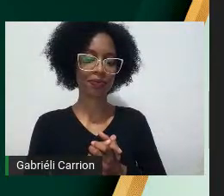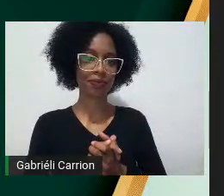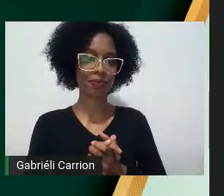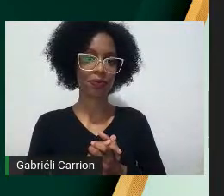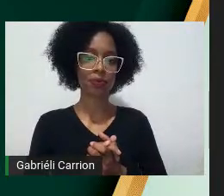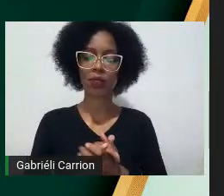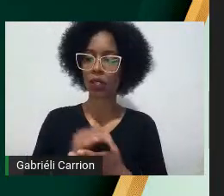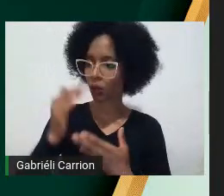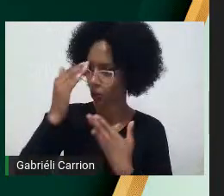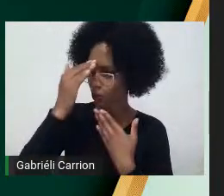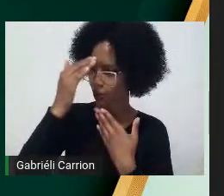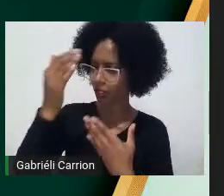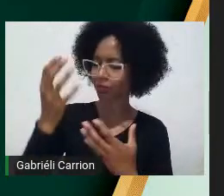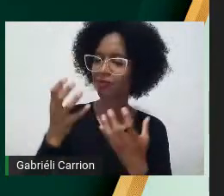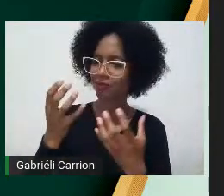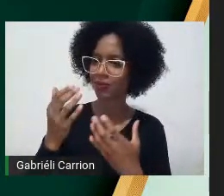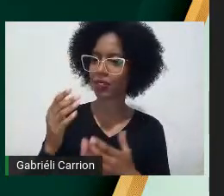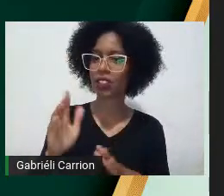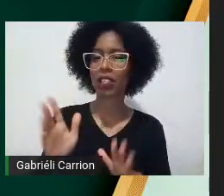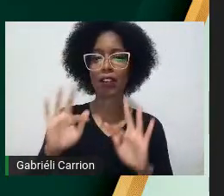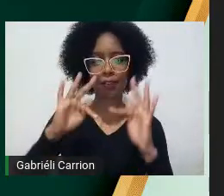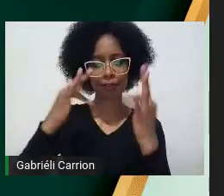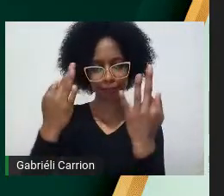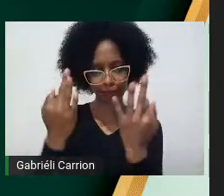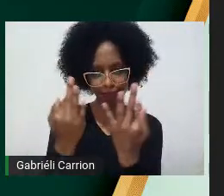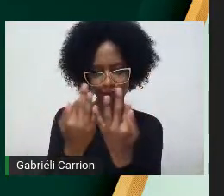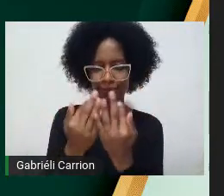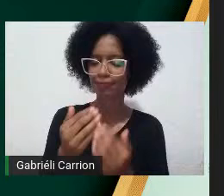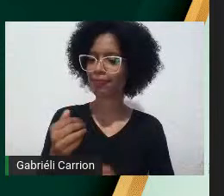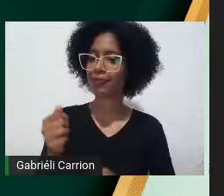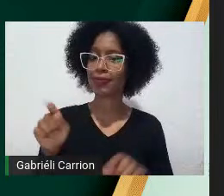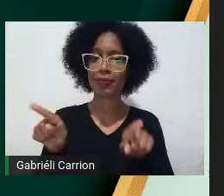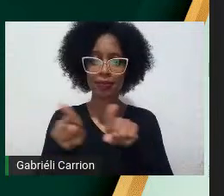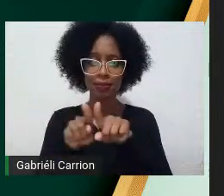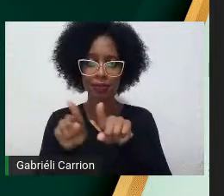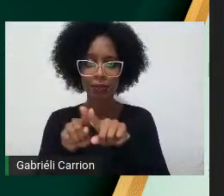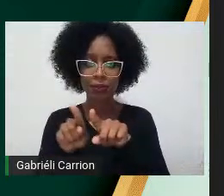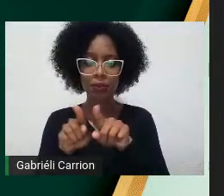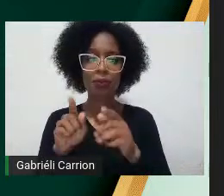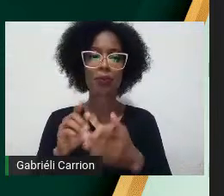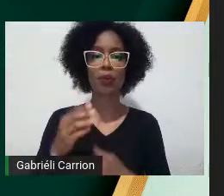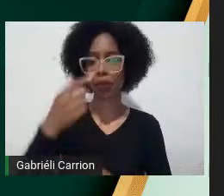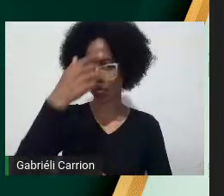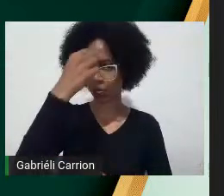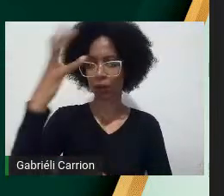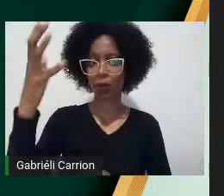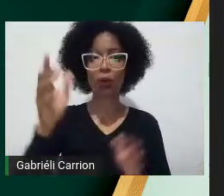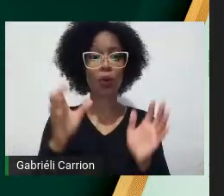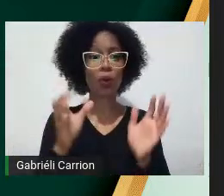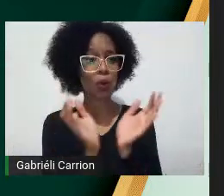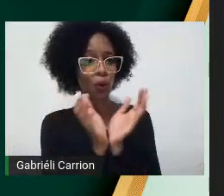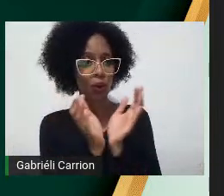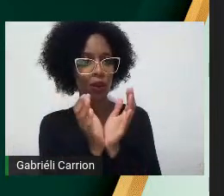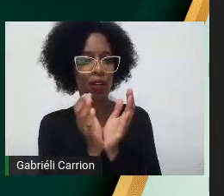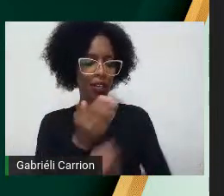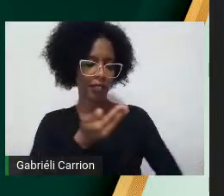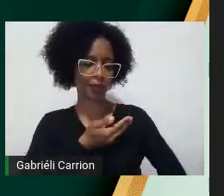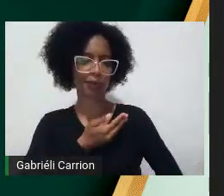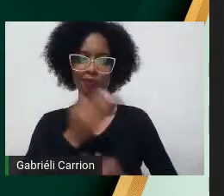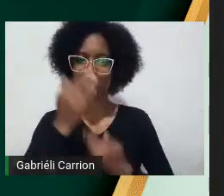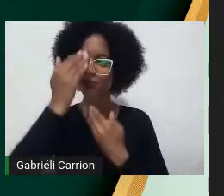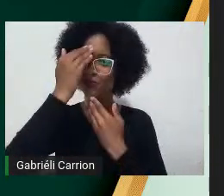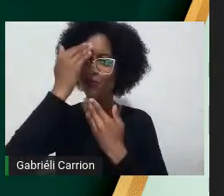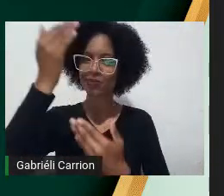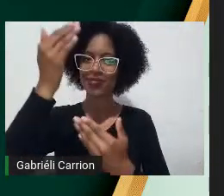Obrigada, gostaria de agradecer a minha família, principalmente, aos professores da Unipampa e todos os colegas e amigos. Muito obrigada.